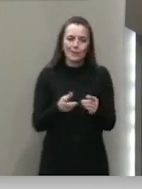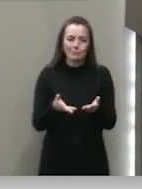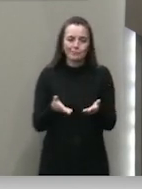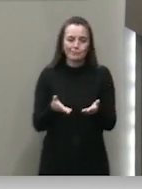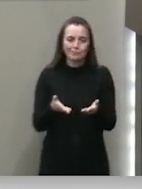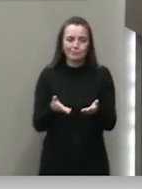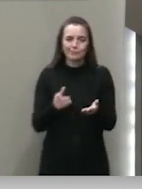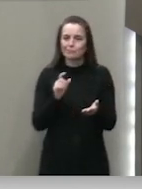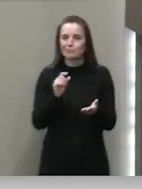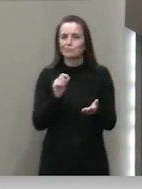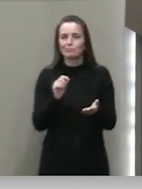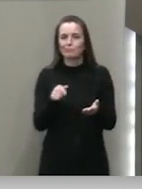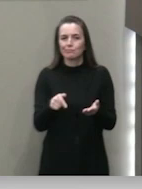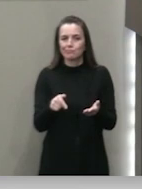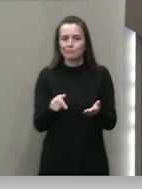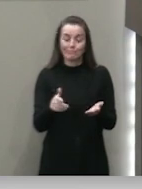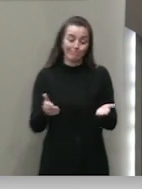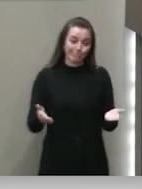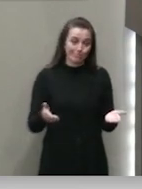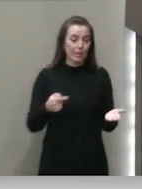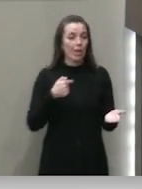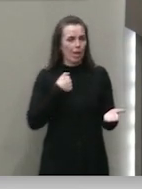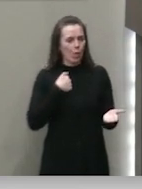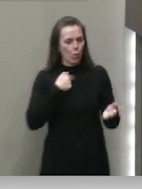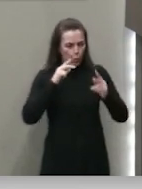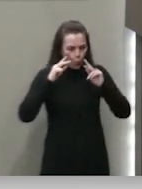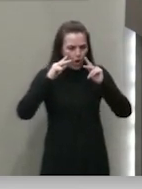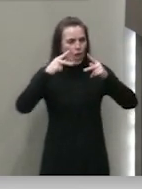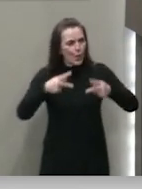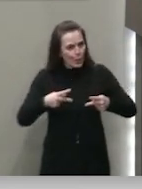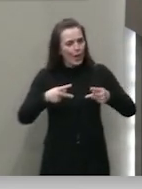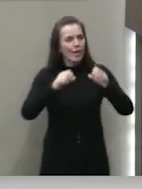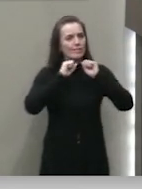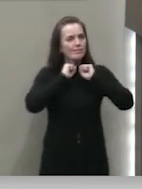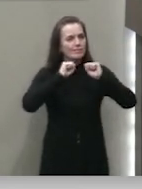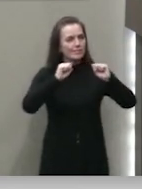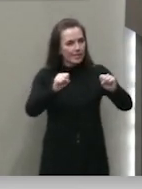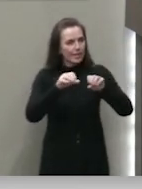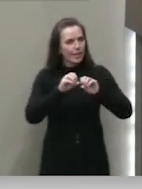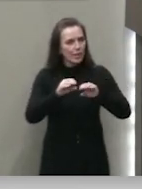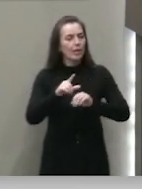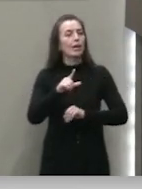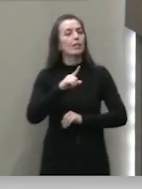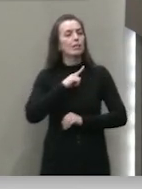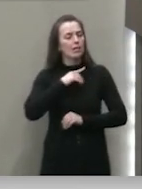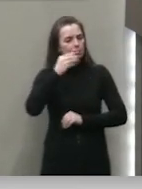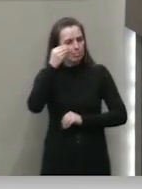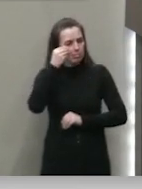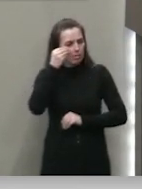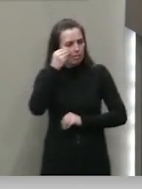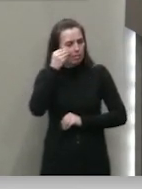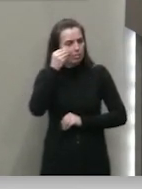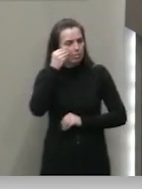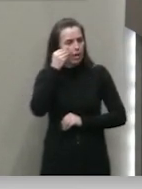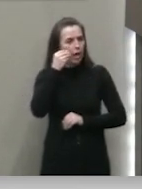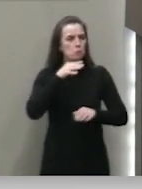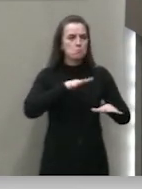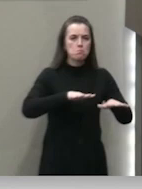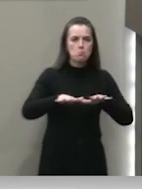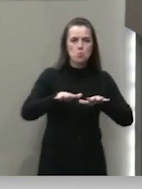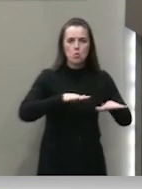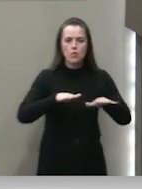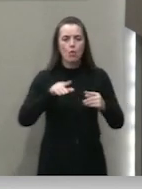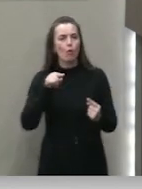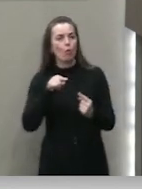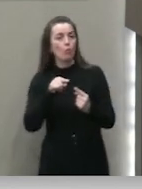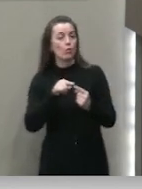senhoras e reconheço que a Secretaria Municipal de Educação tem tentado fazer alguns movimentos, sobretudo, para diminuir a sobrecarga de